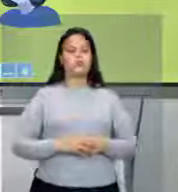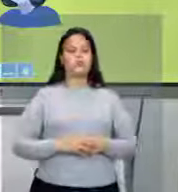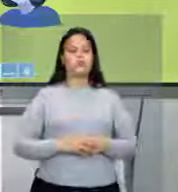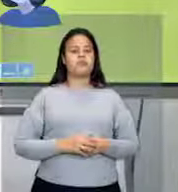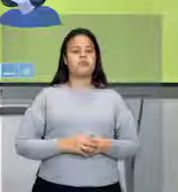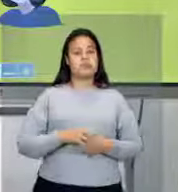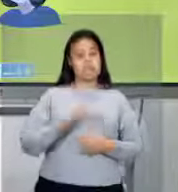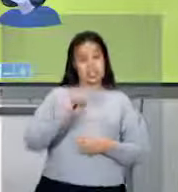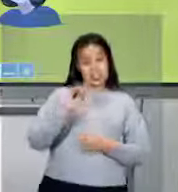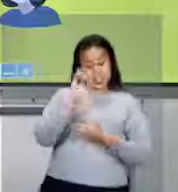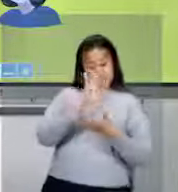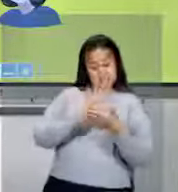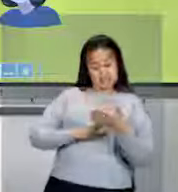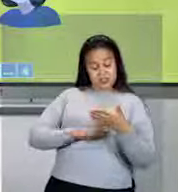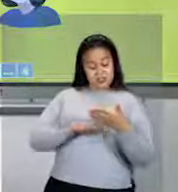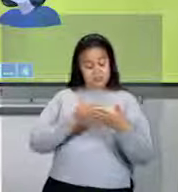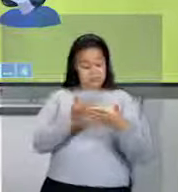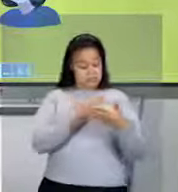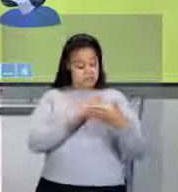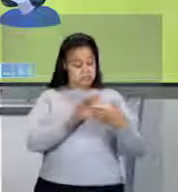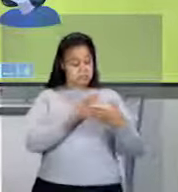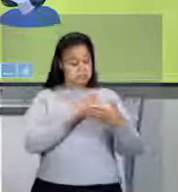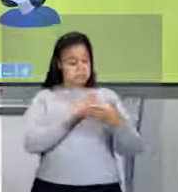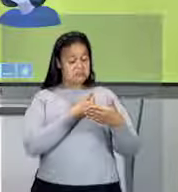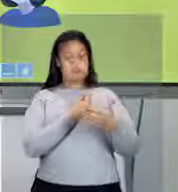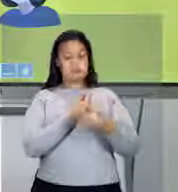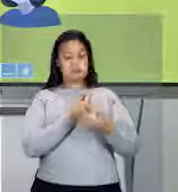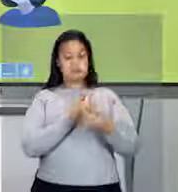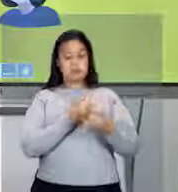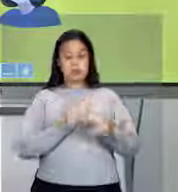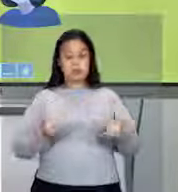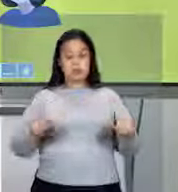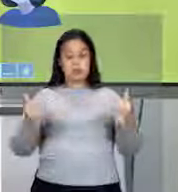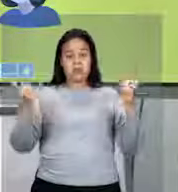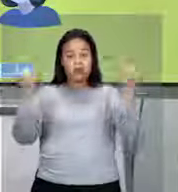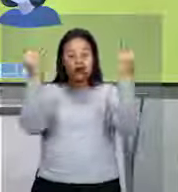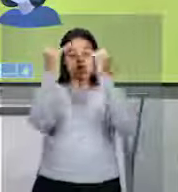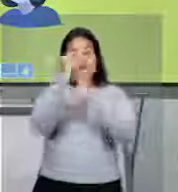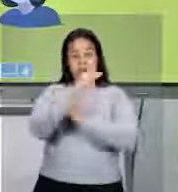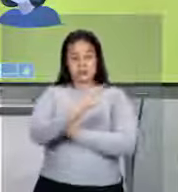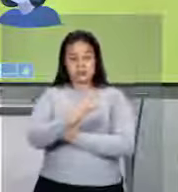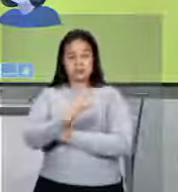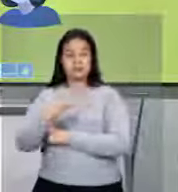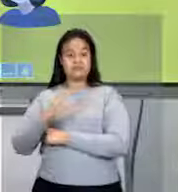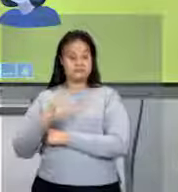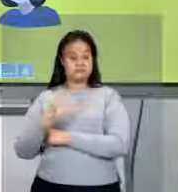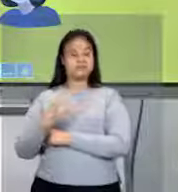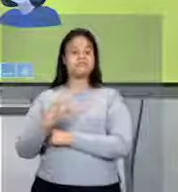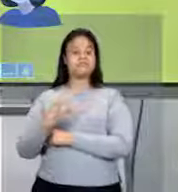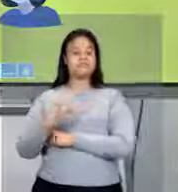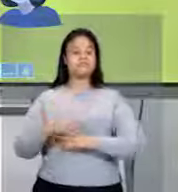Se o exercício não diz qual é a corrente, corrente convencional.